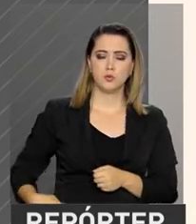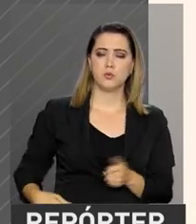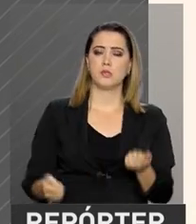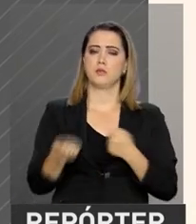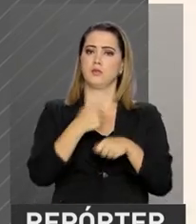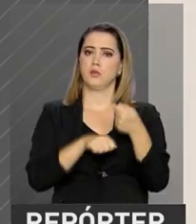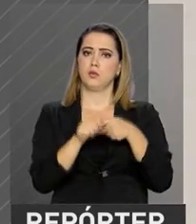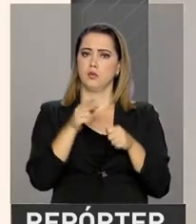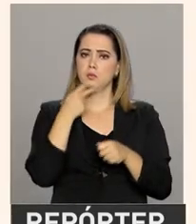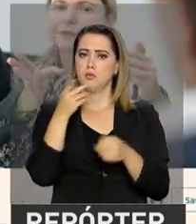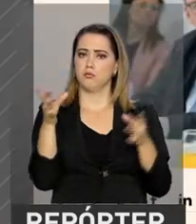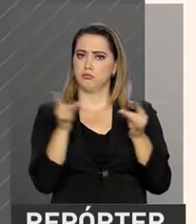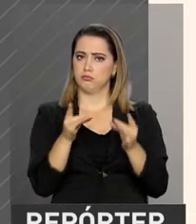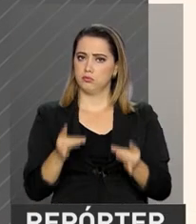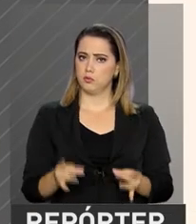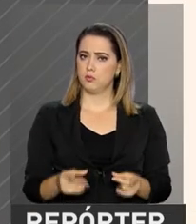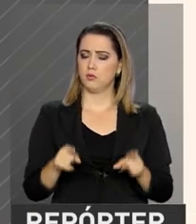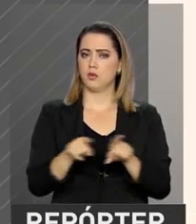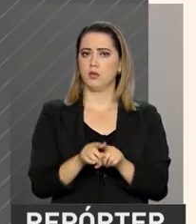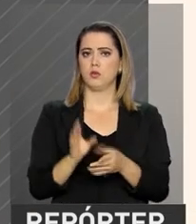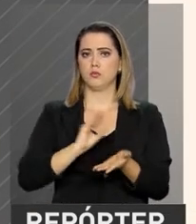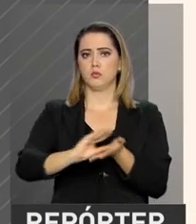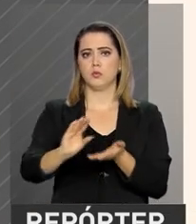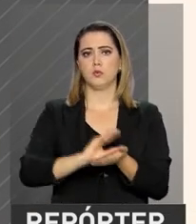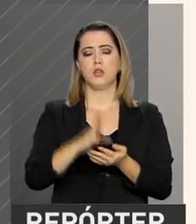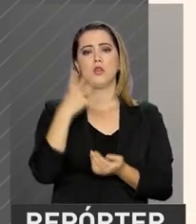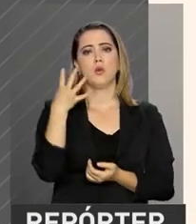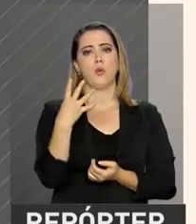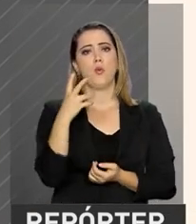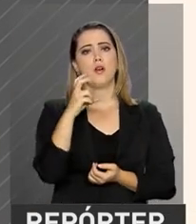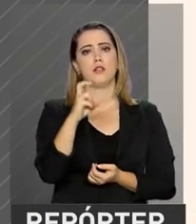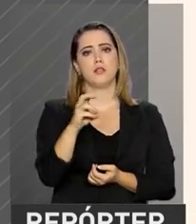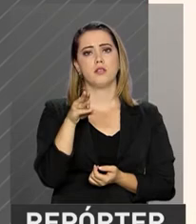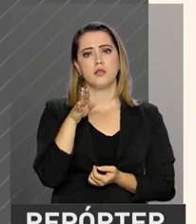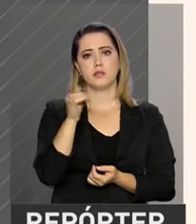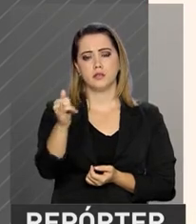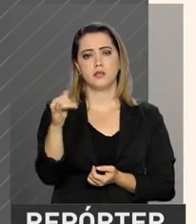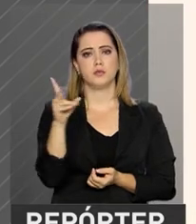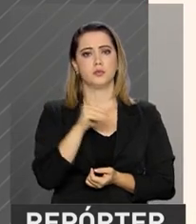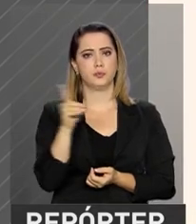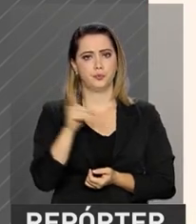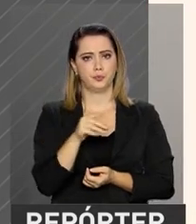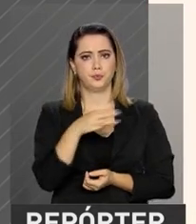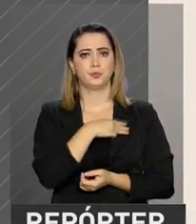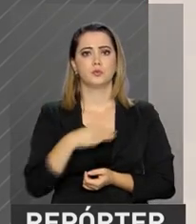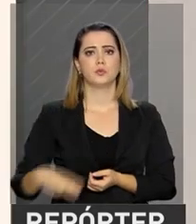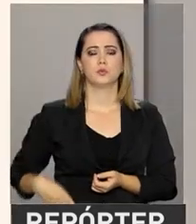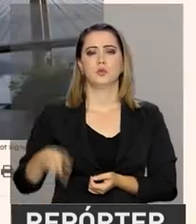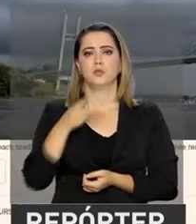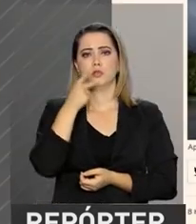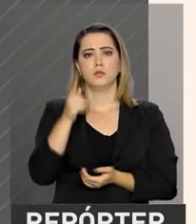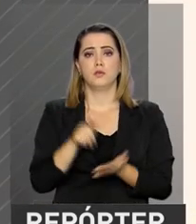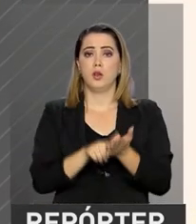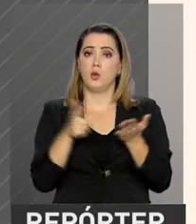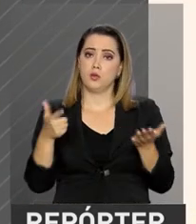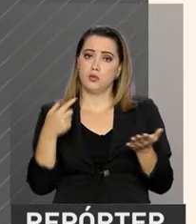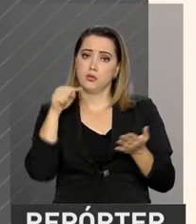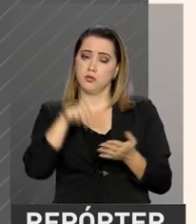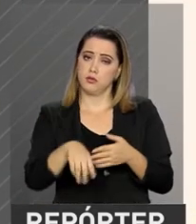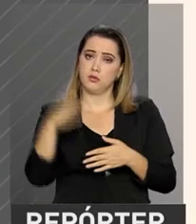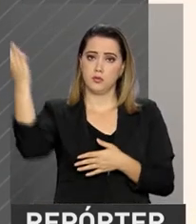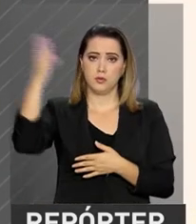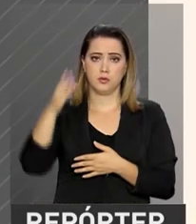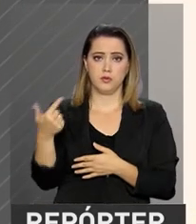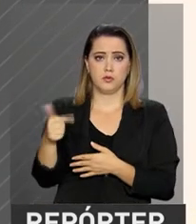e destaca um programa com investimentos de 45 bilhões de dólares o ministro disse ao jornal que dessa vez